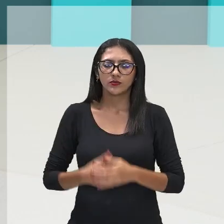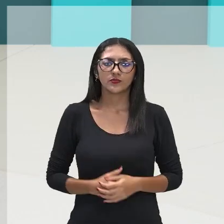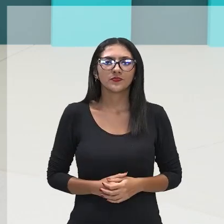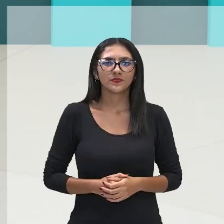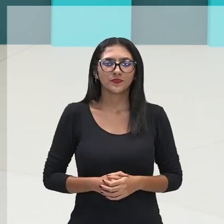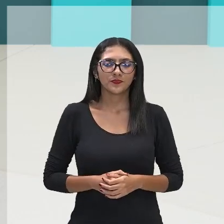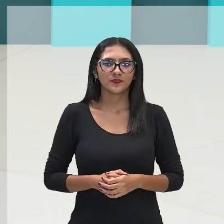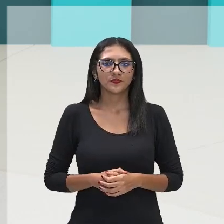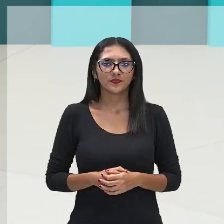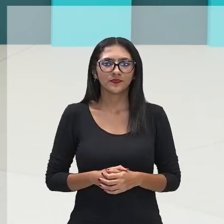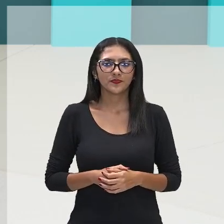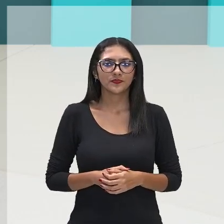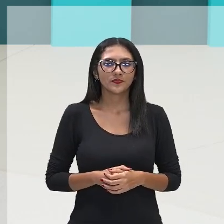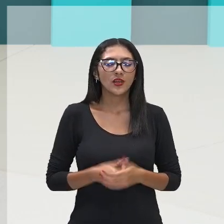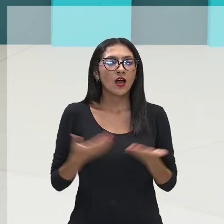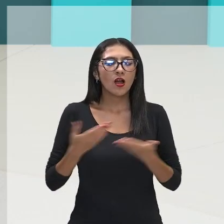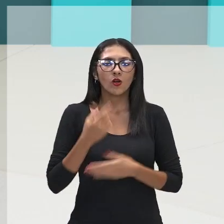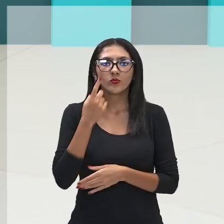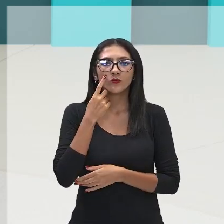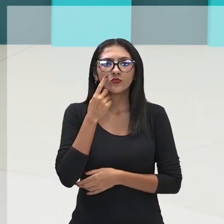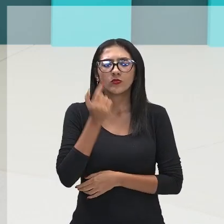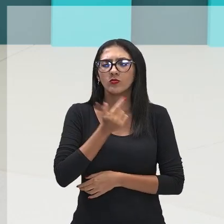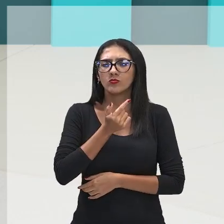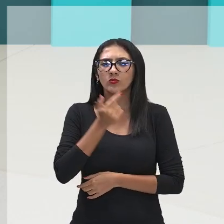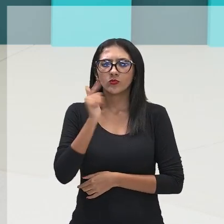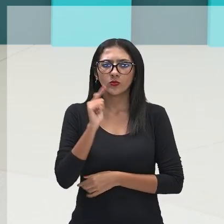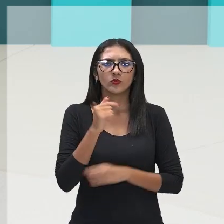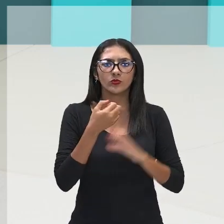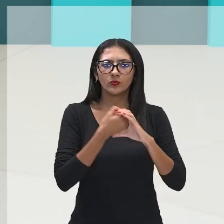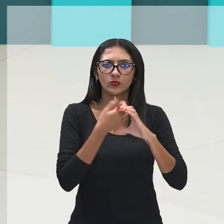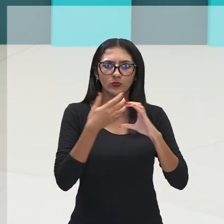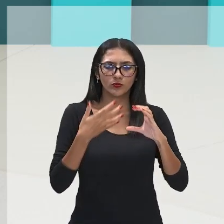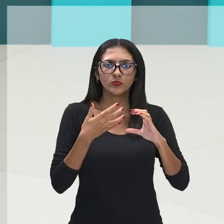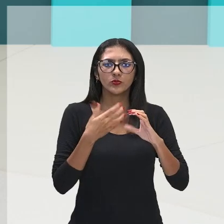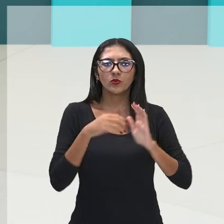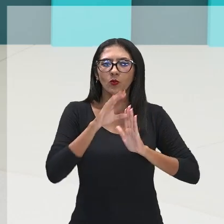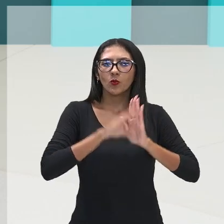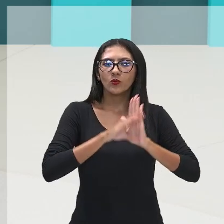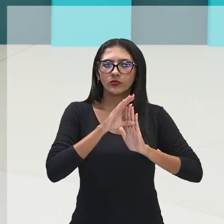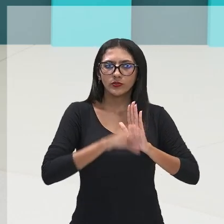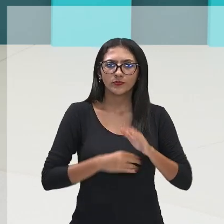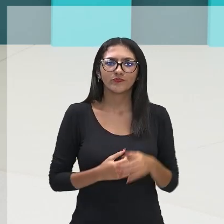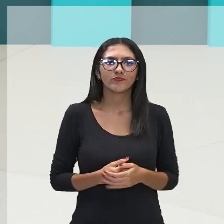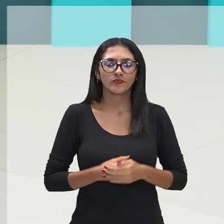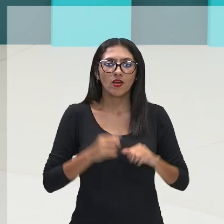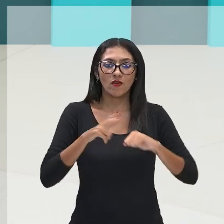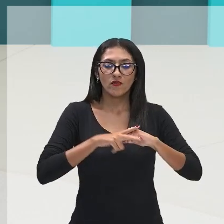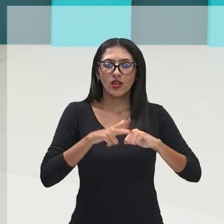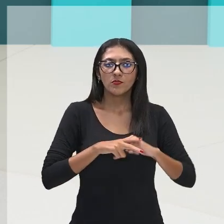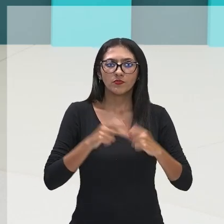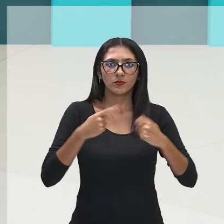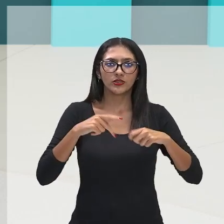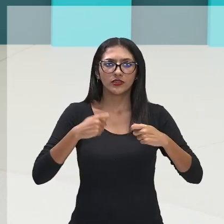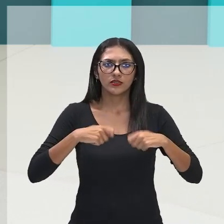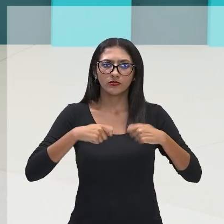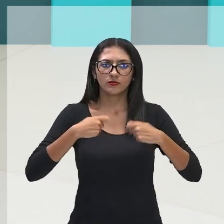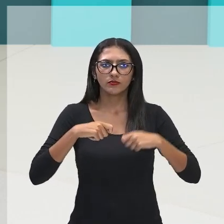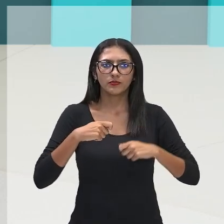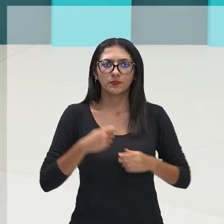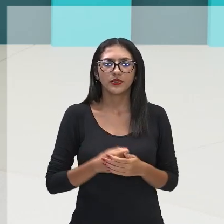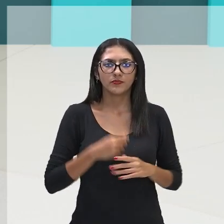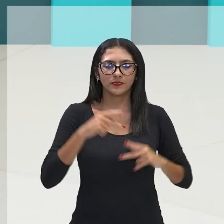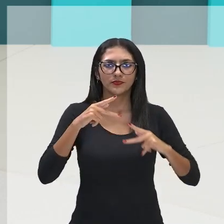ok? Agora, eu quero que vocês acompanhem outro conceito aí comigo, que são os verbos que exigem preposição dentro da